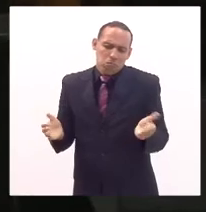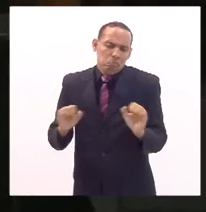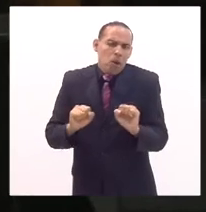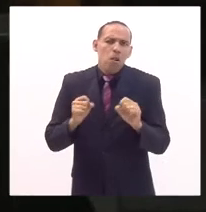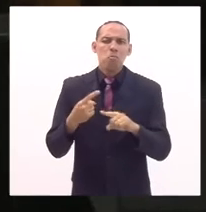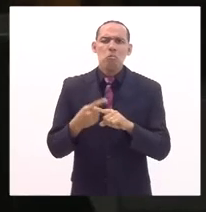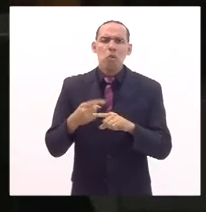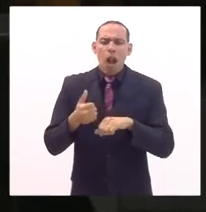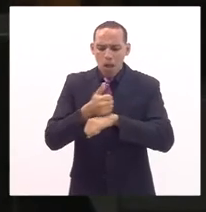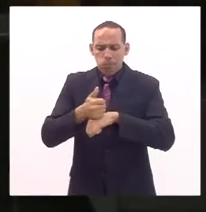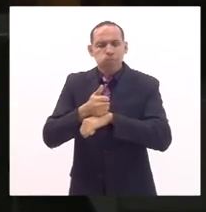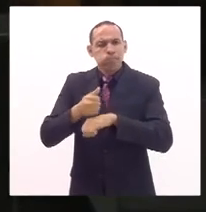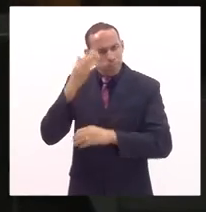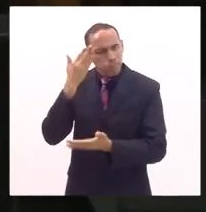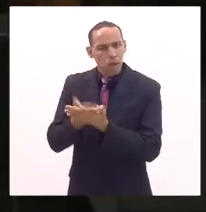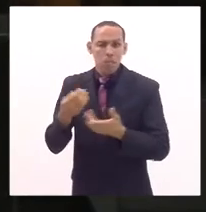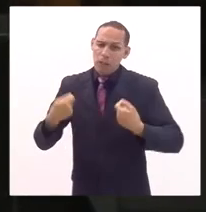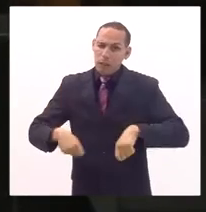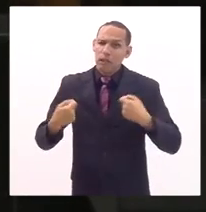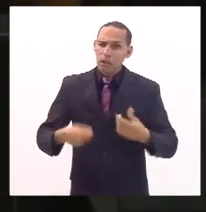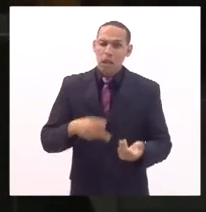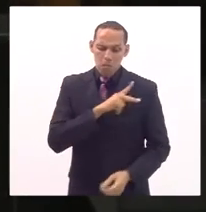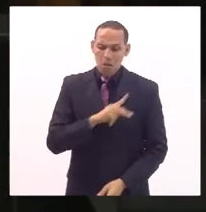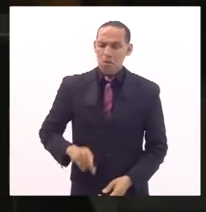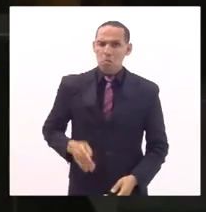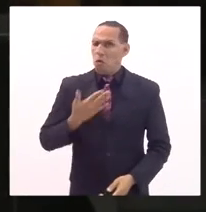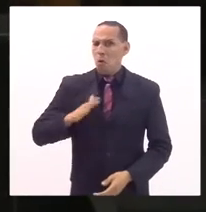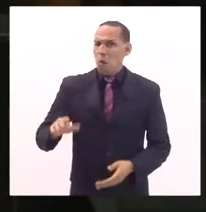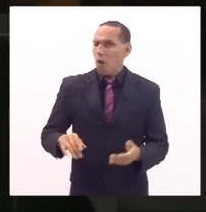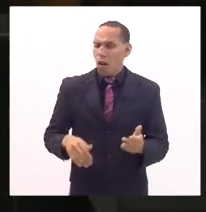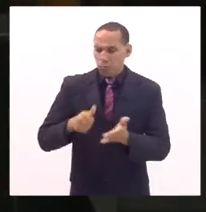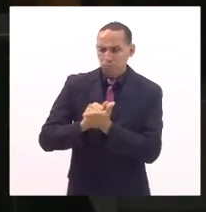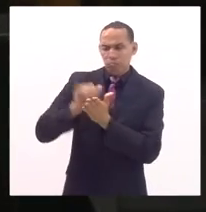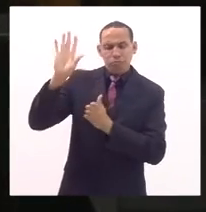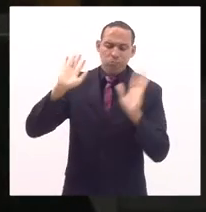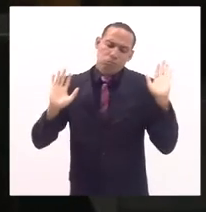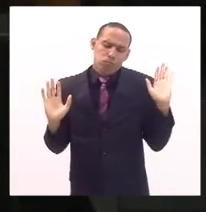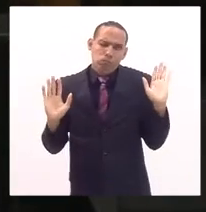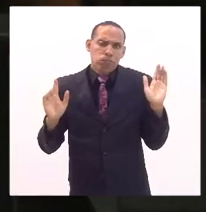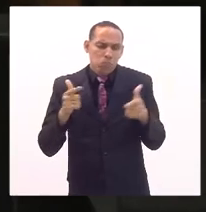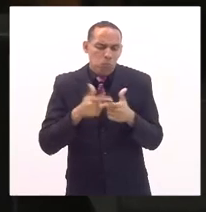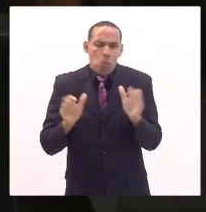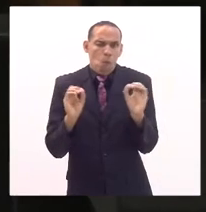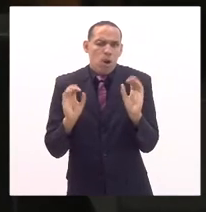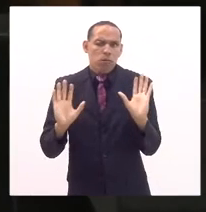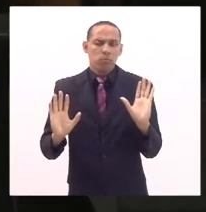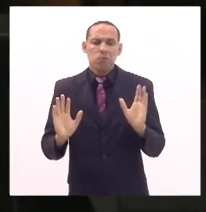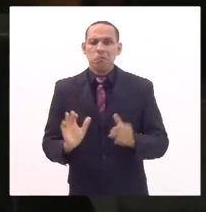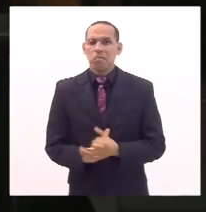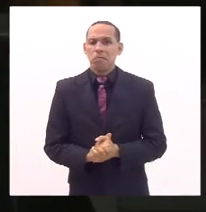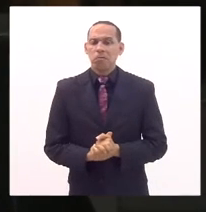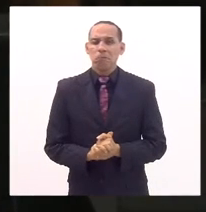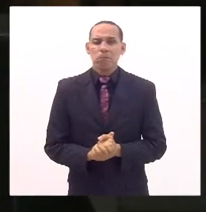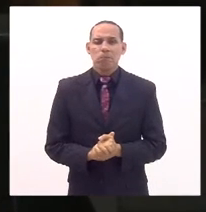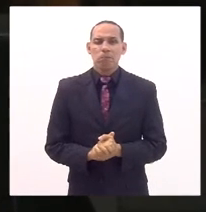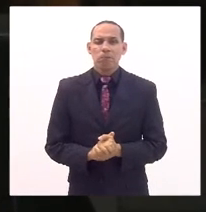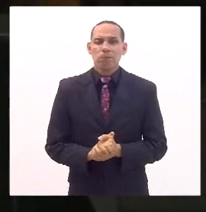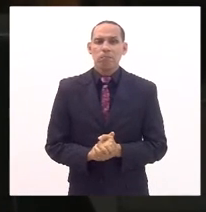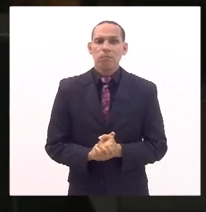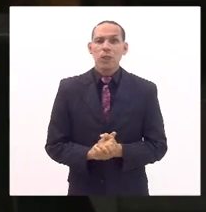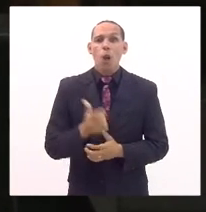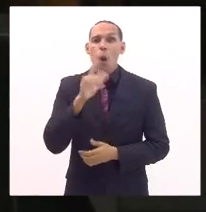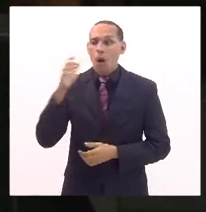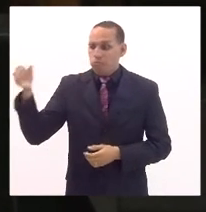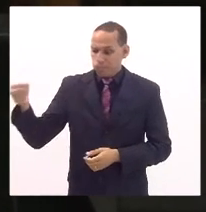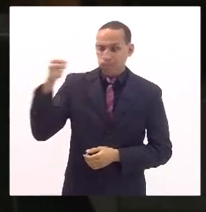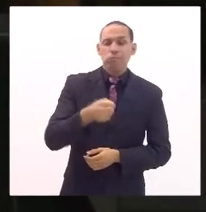confiança Presidente não tá satisfeito caneta vai embora agora nenhum bom E aí